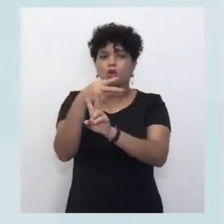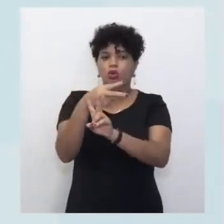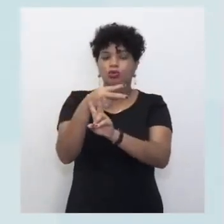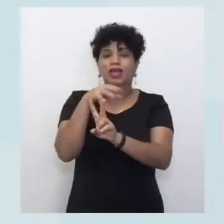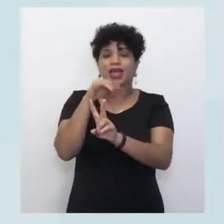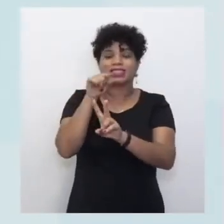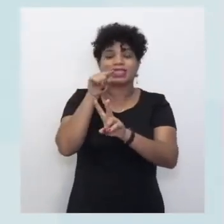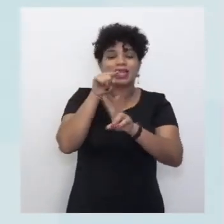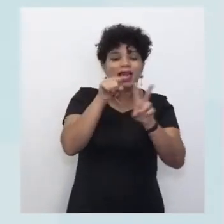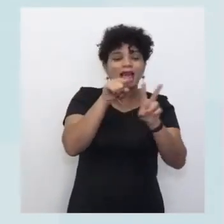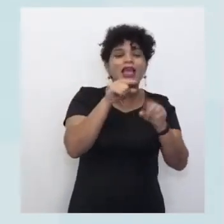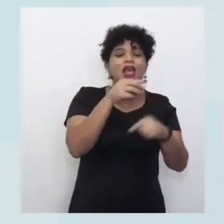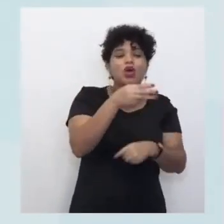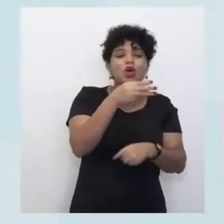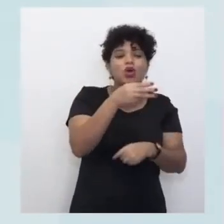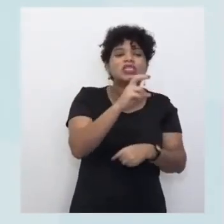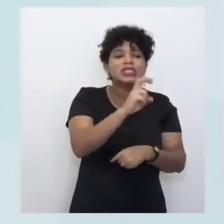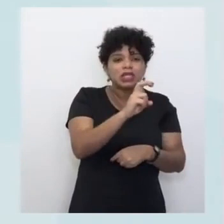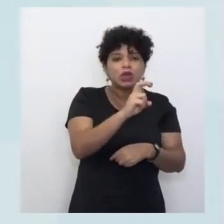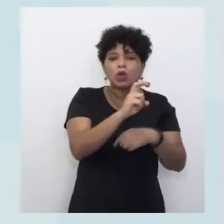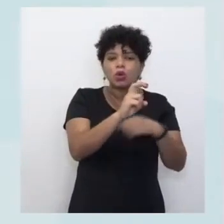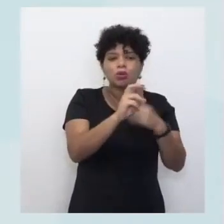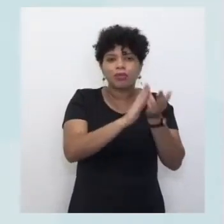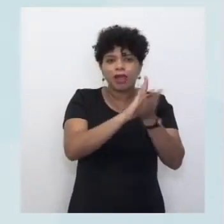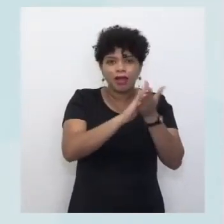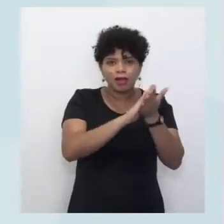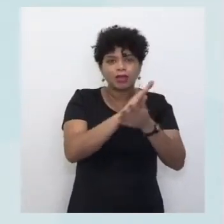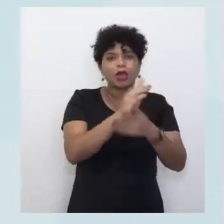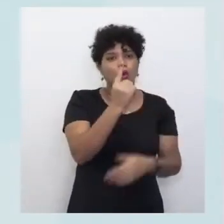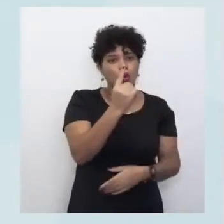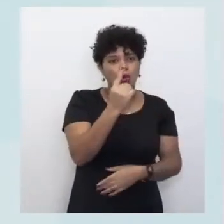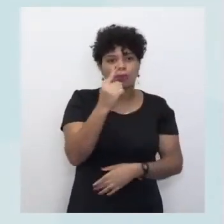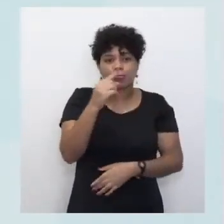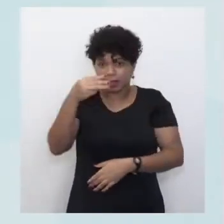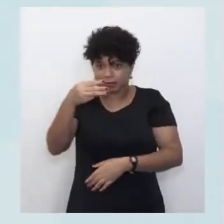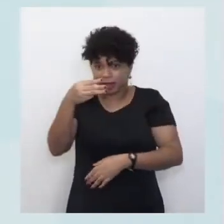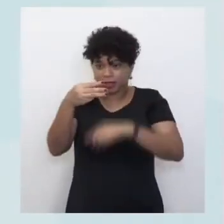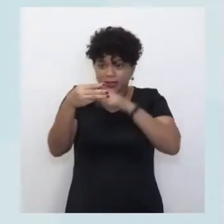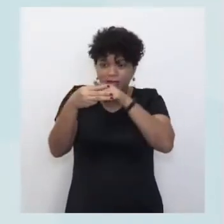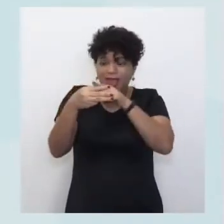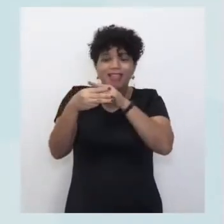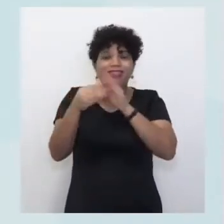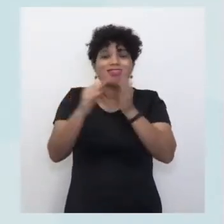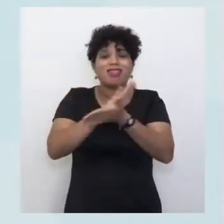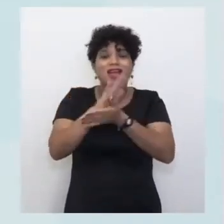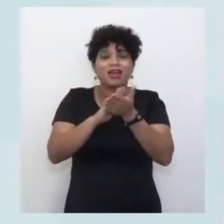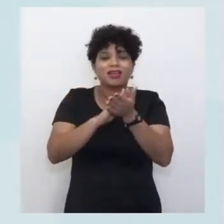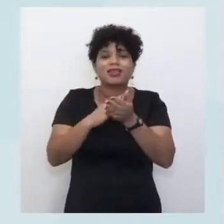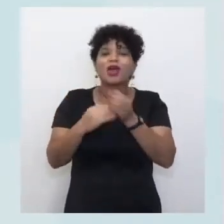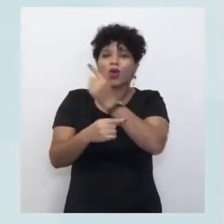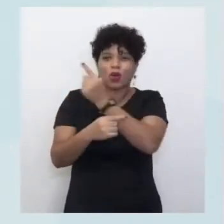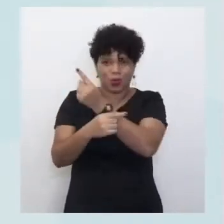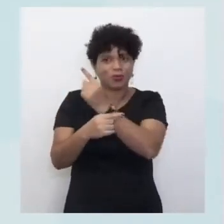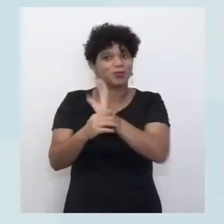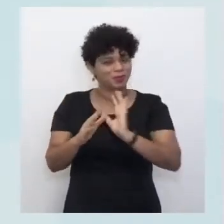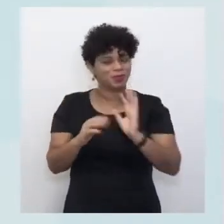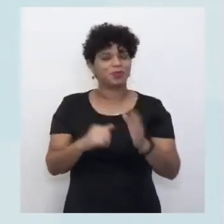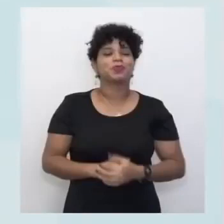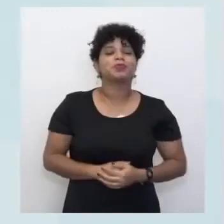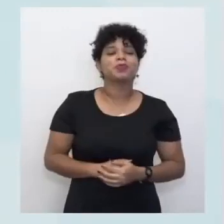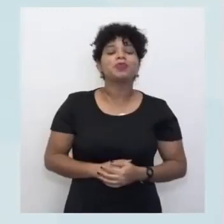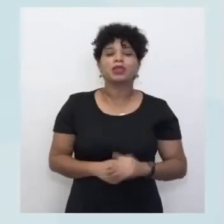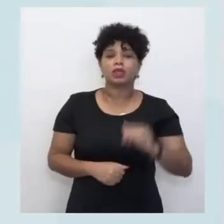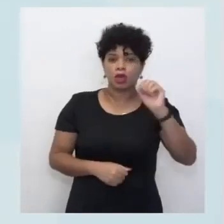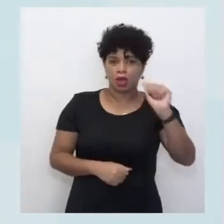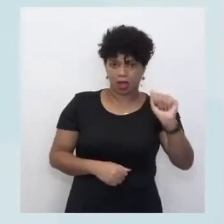é 1. Ah, tá. Bom, imagine que aqui eu tenho alguma coisa do tipo A mais B.